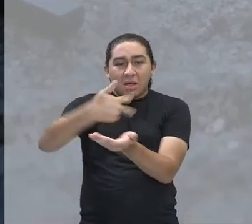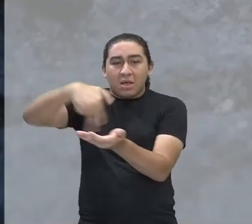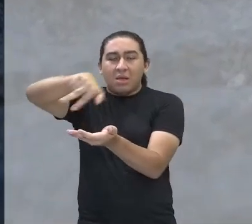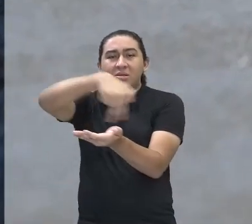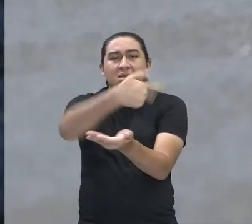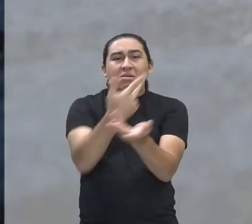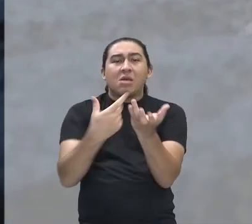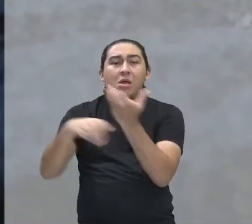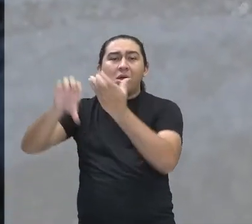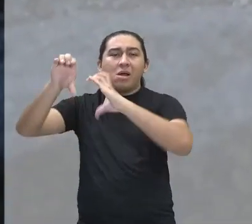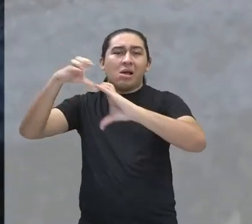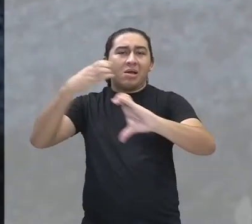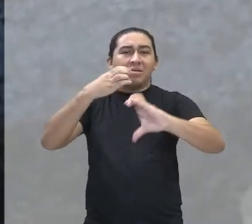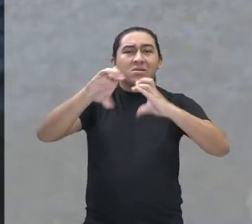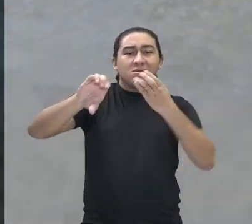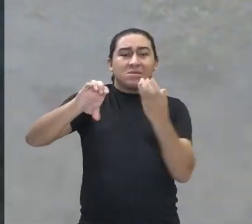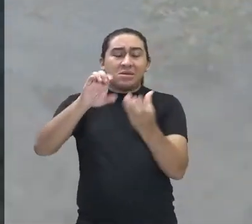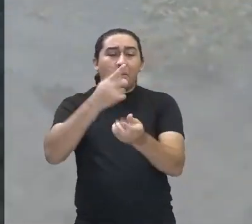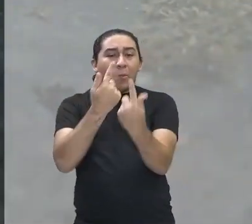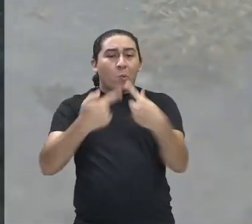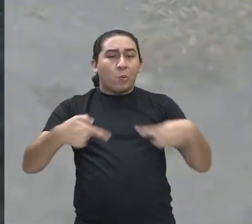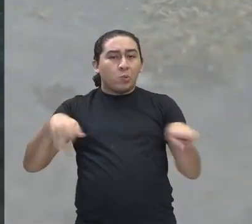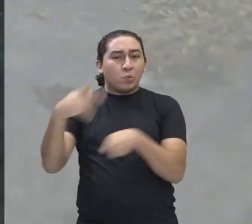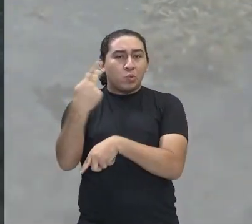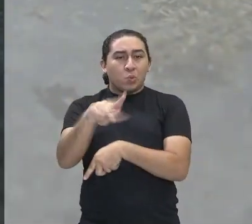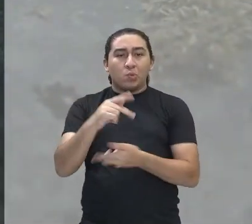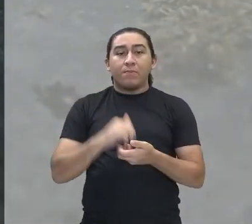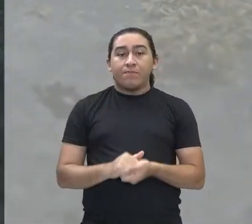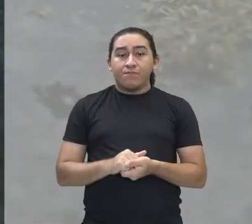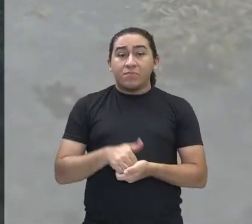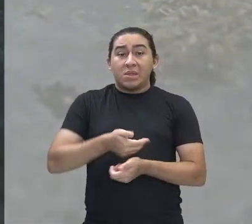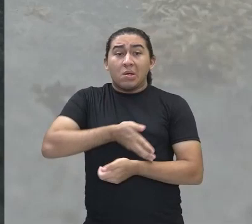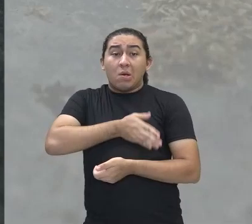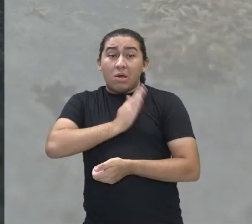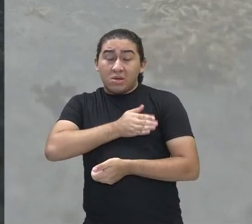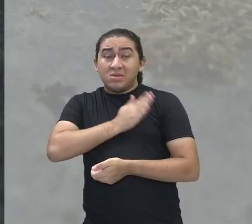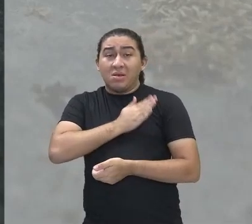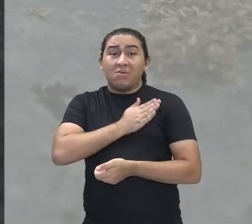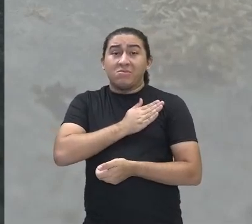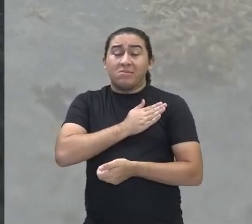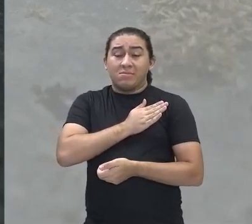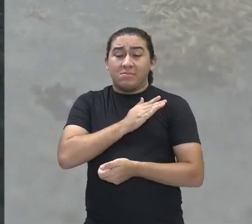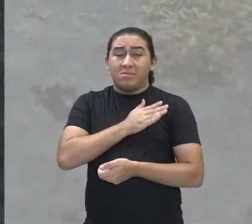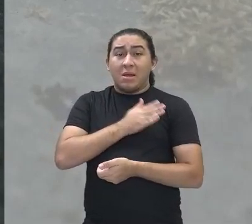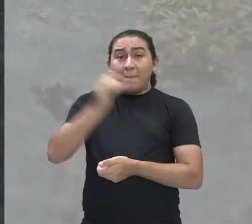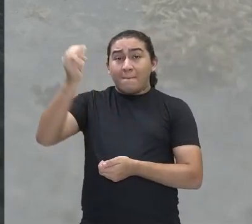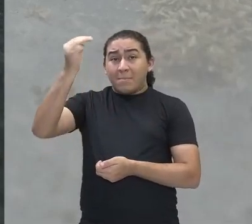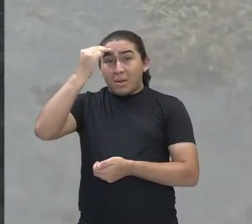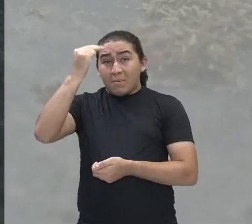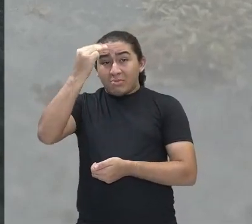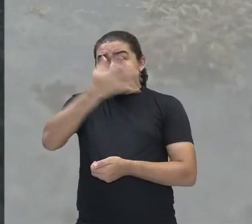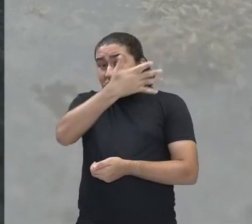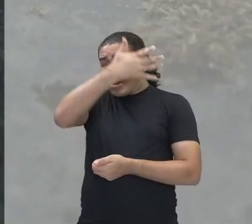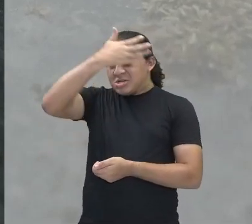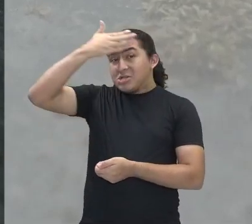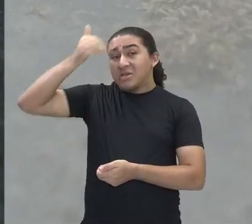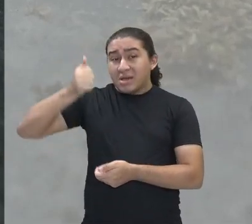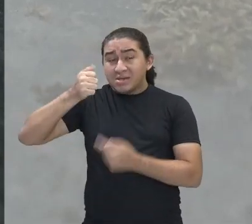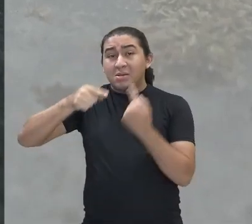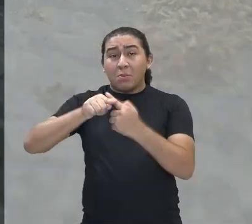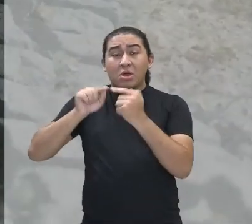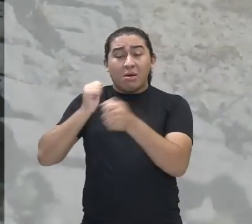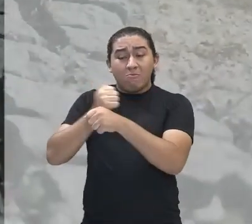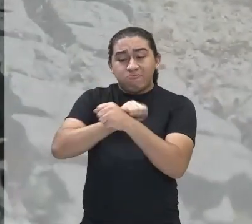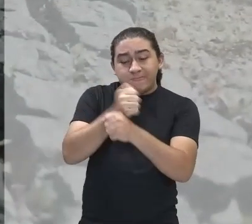os lânguidos solaus. Certo o coração de tudo esquece, quando muitos anos são